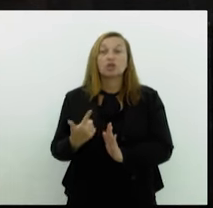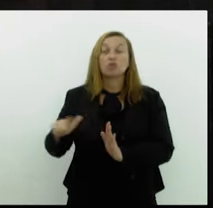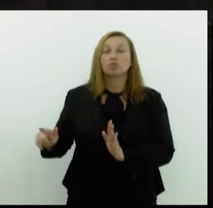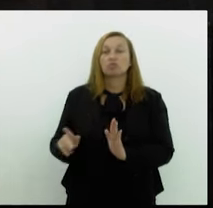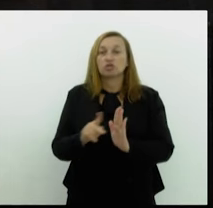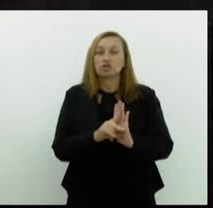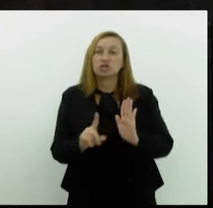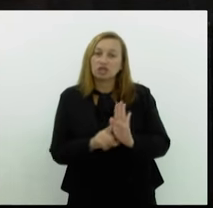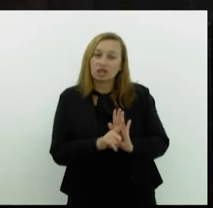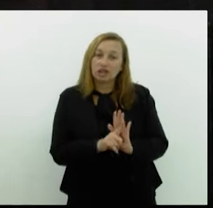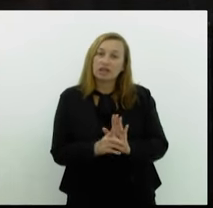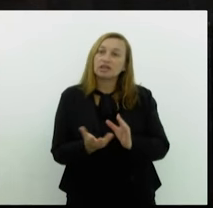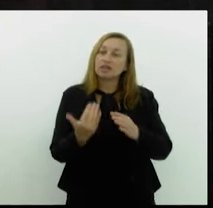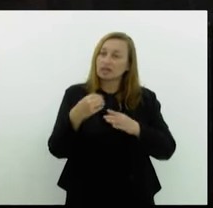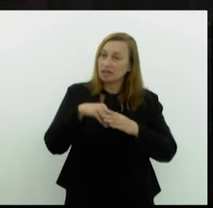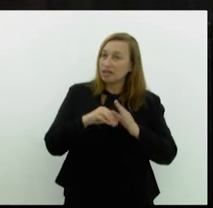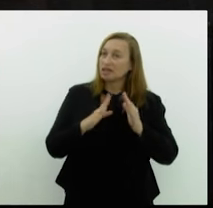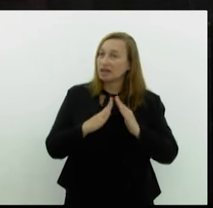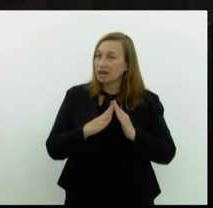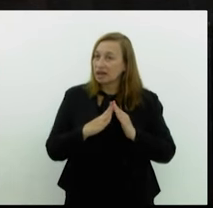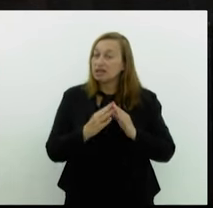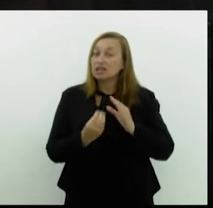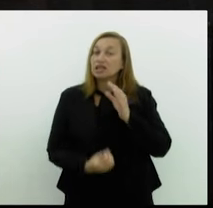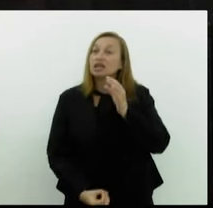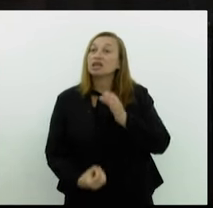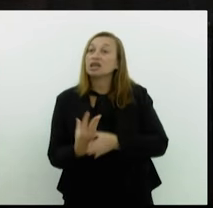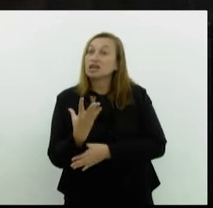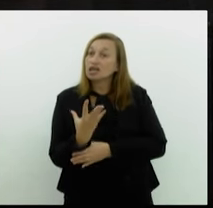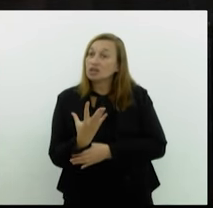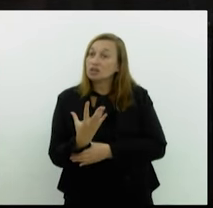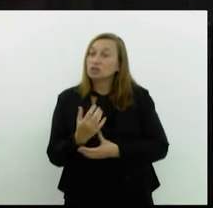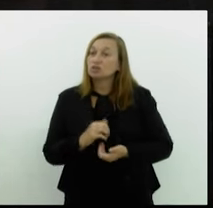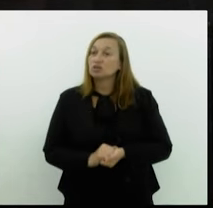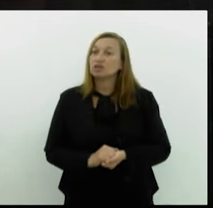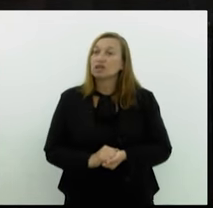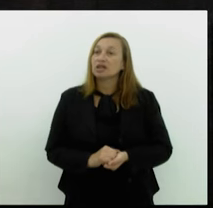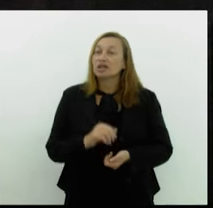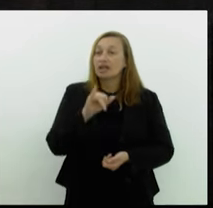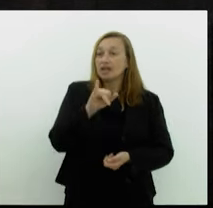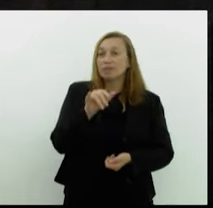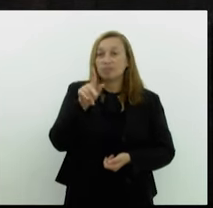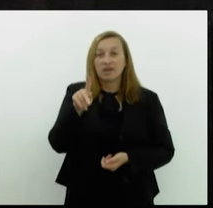casa, criando o IPVA,